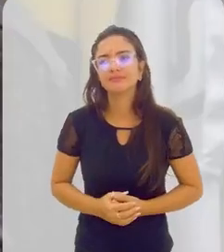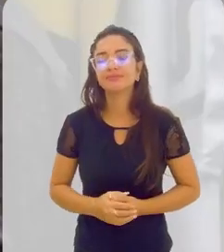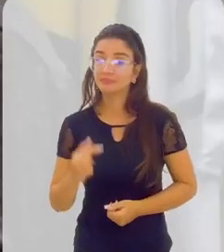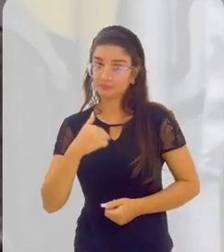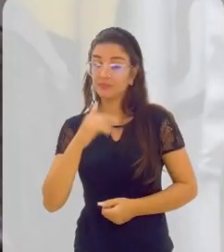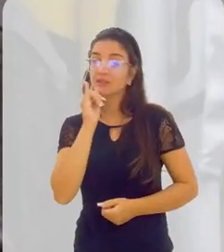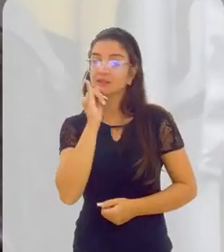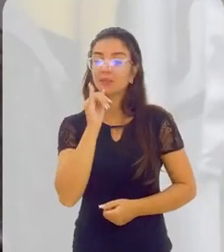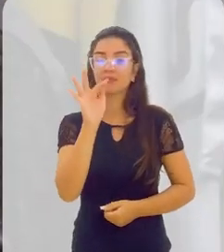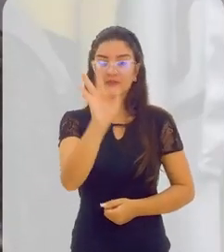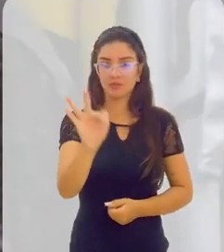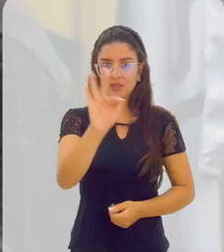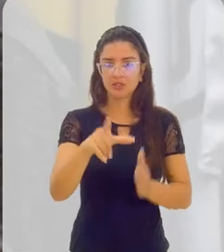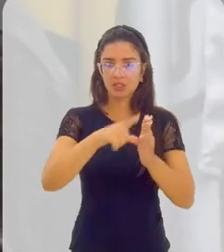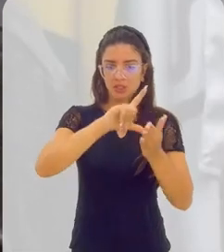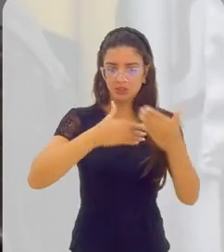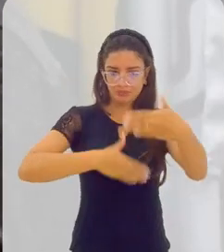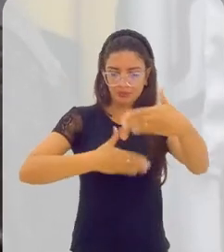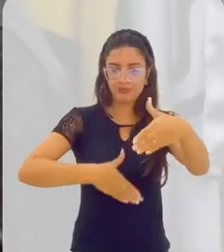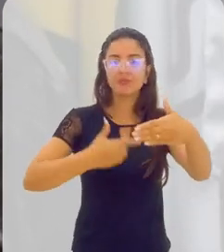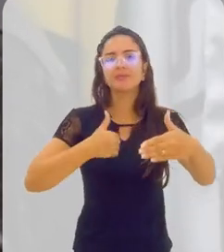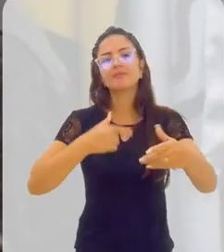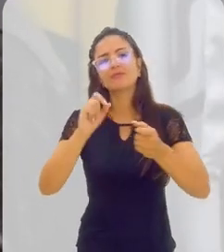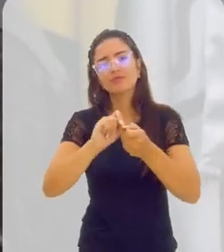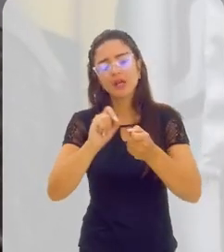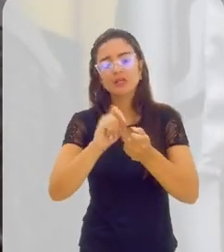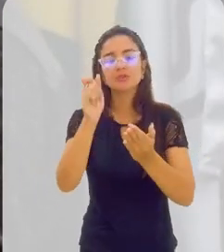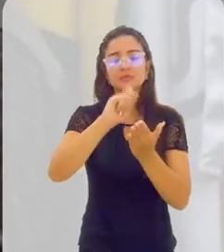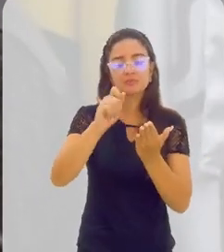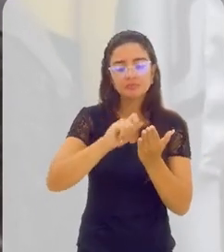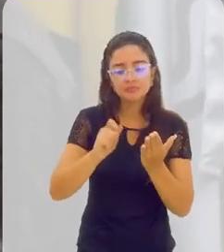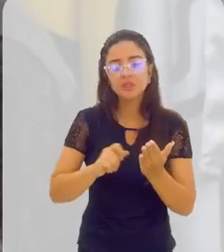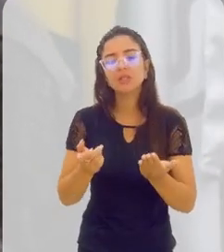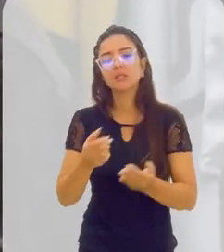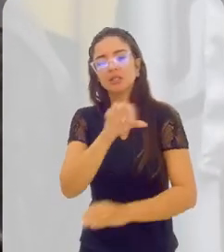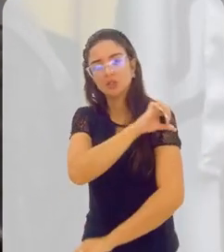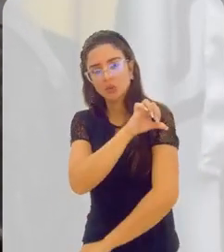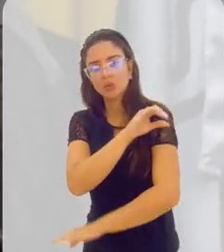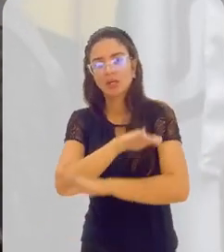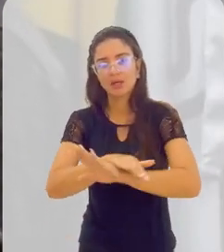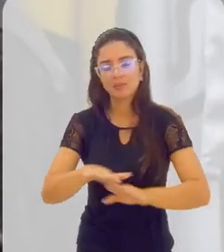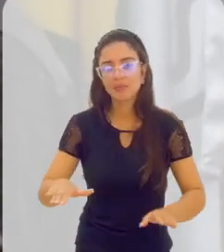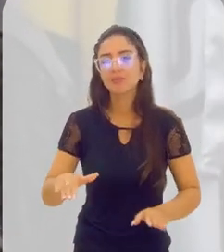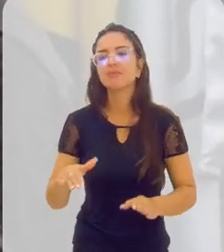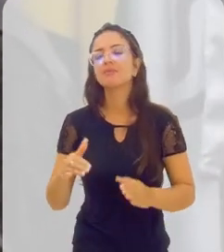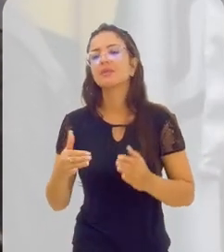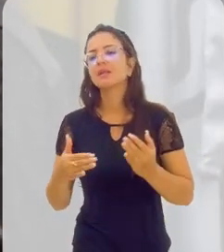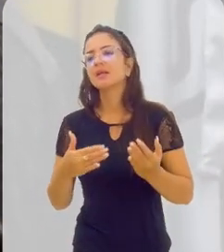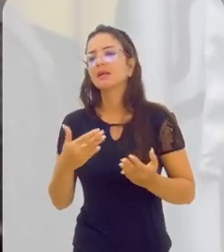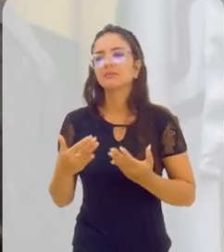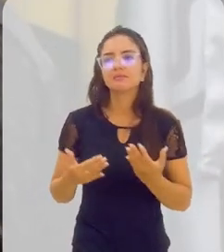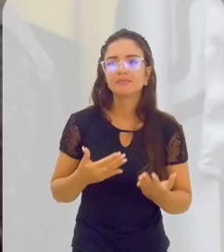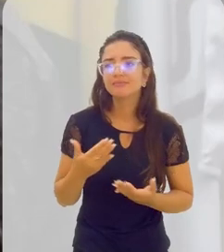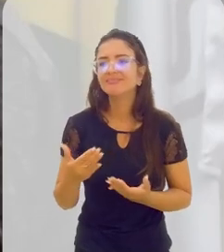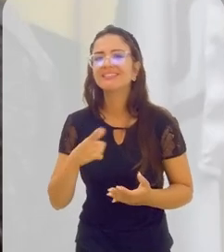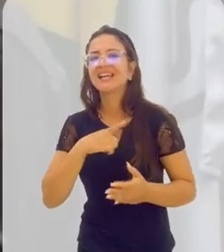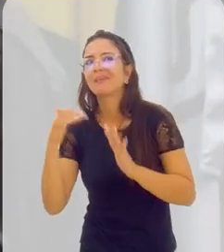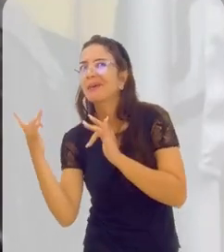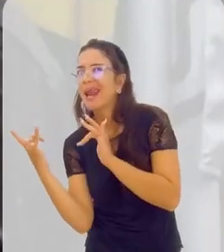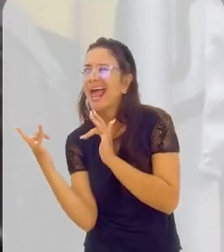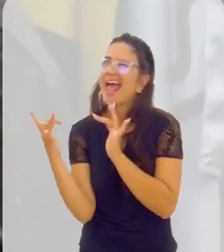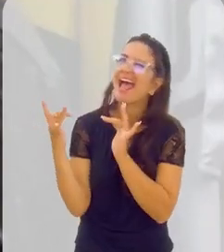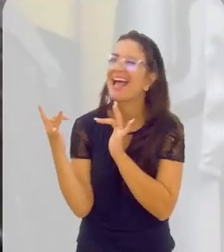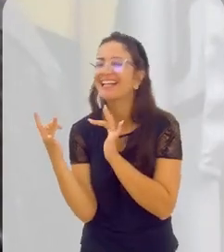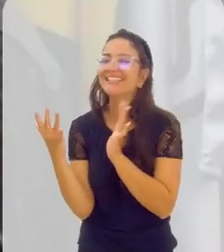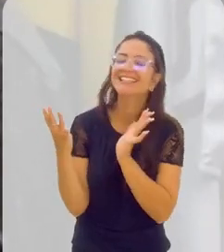isso Eu fiz o vestibular da primeira vez quando terminando colegial não tinha me preparado tava fazendo colegial tinha arrumado um